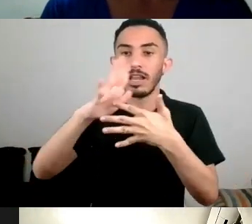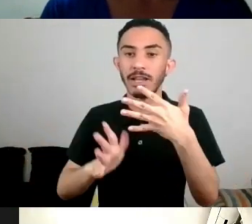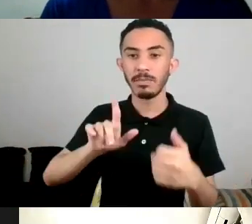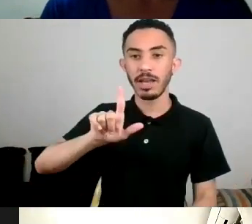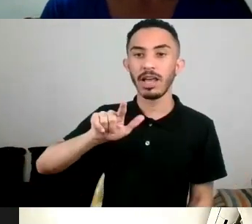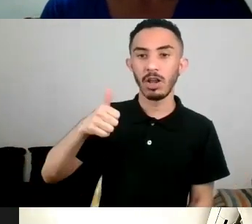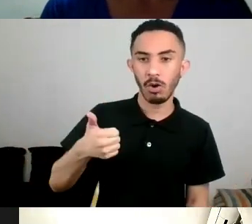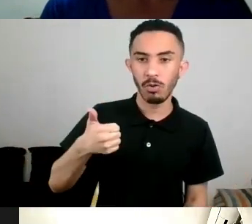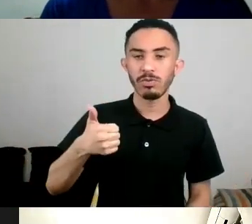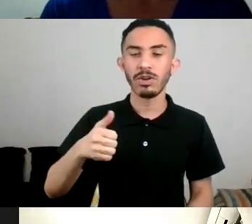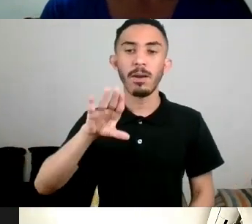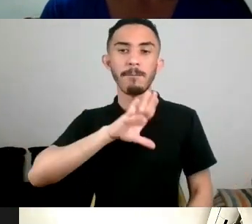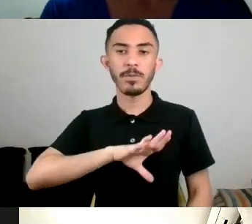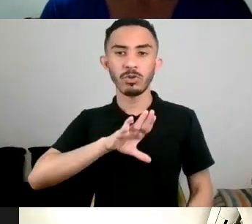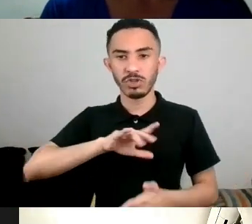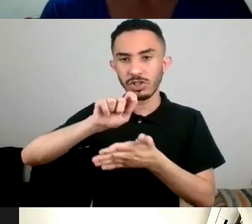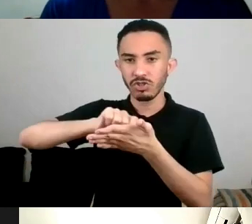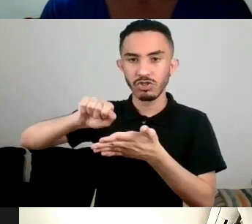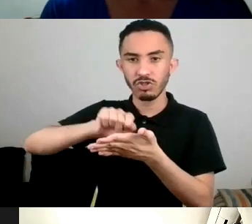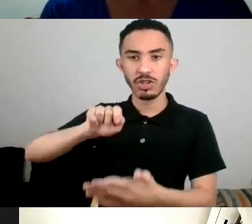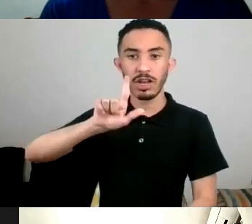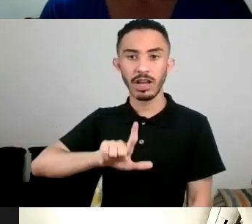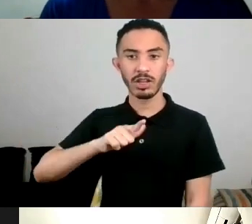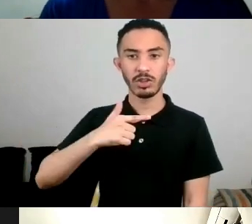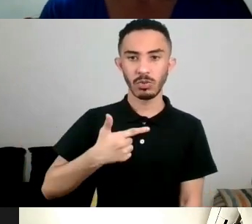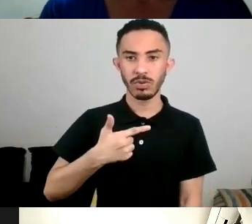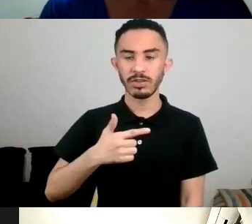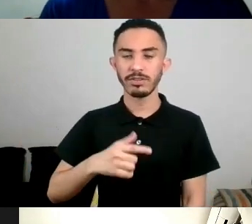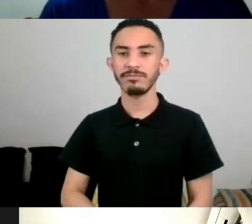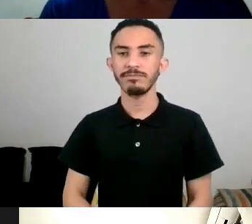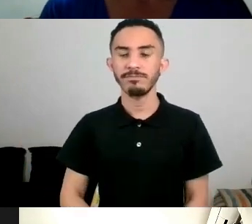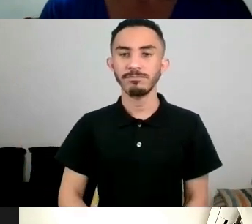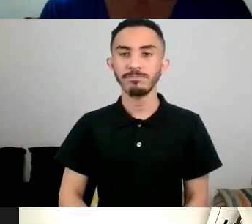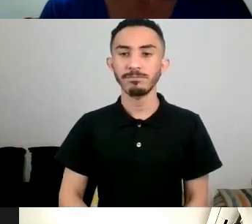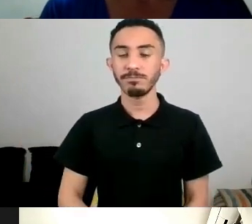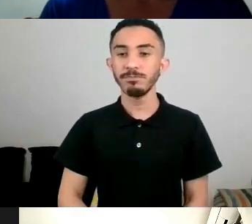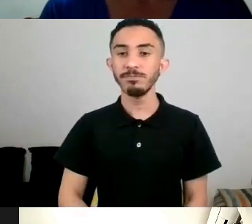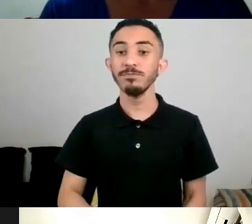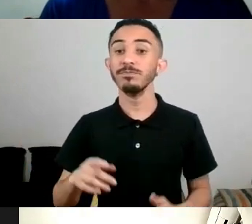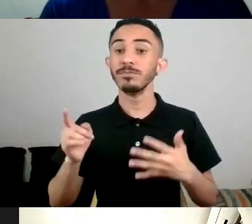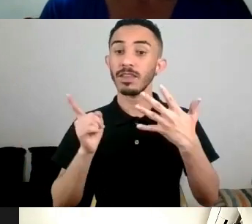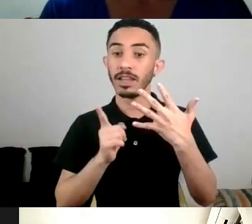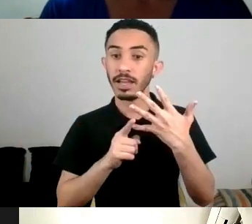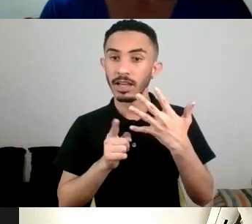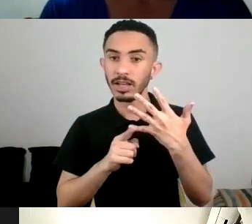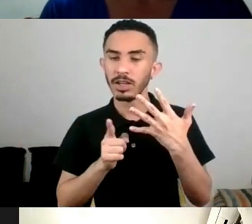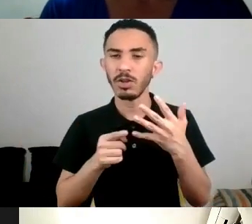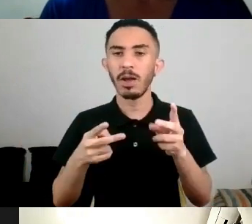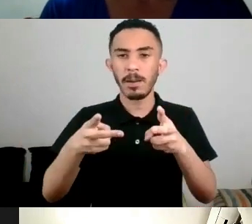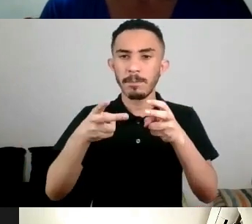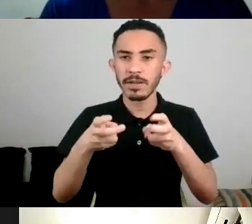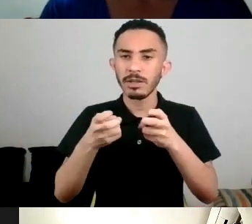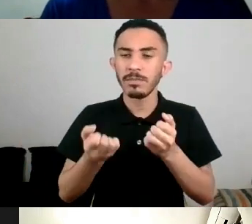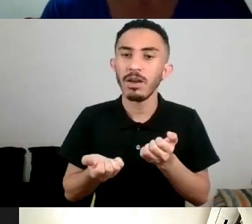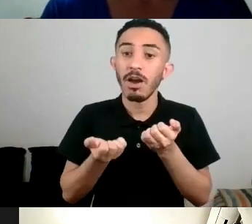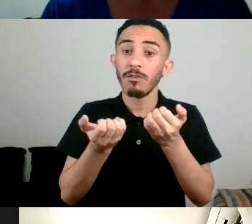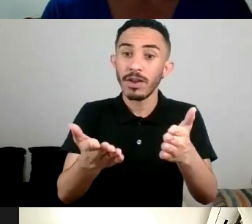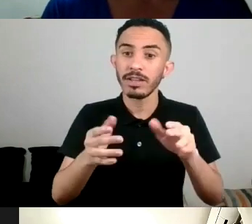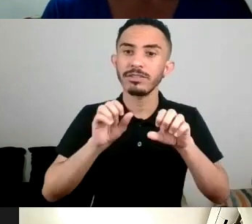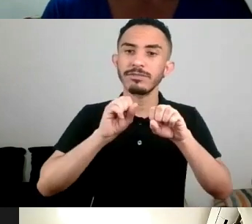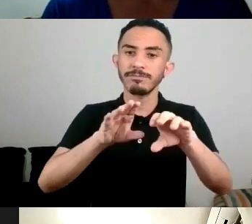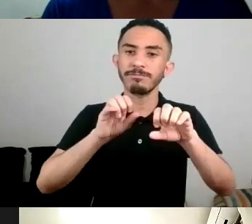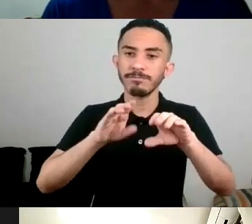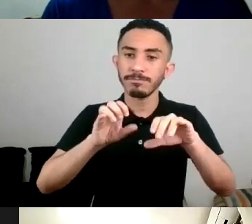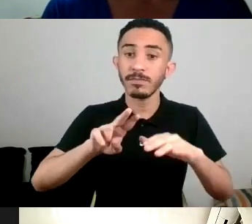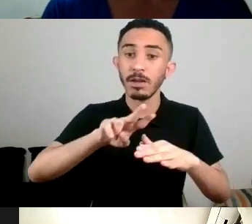L1 e o português escrito como L2. E quinto, perceber a oferta da educação bilíngue